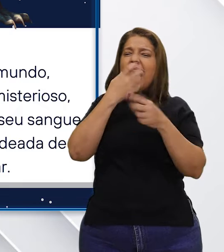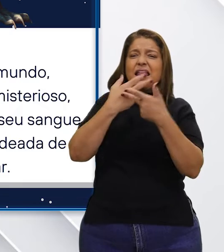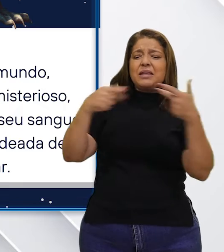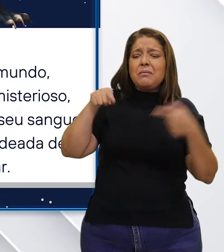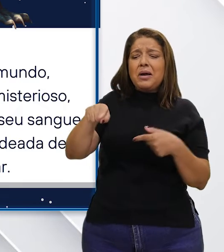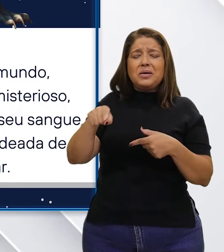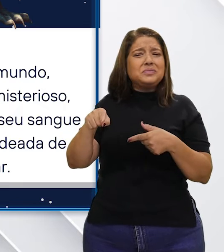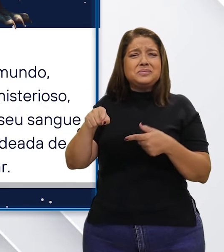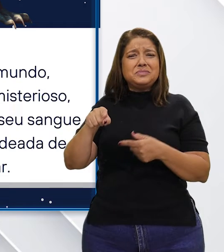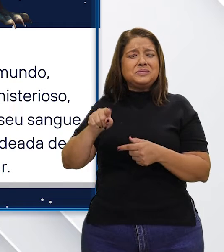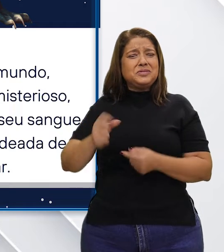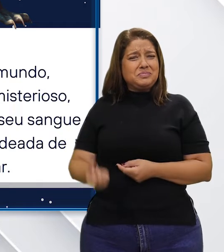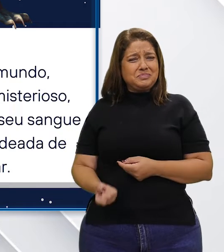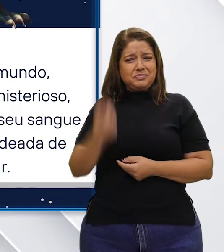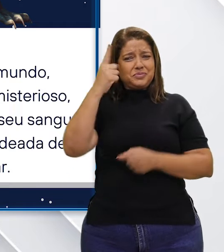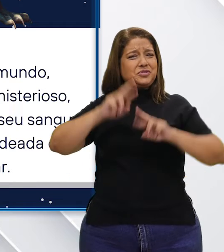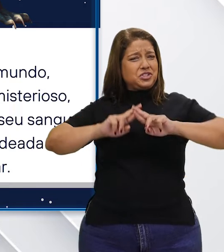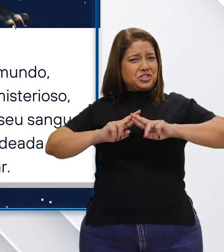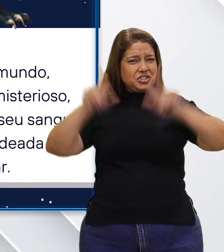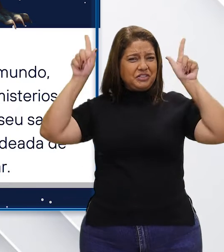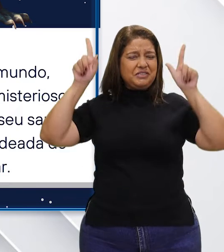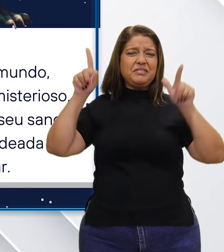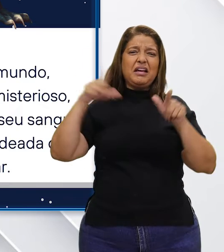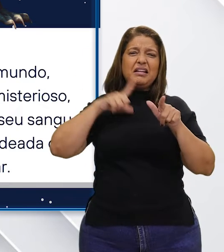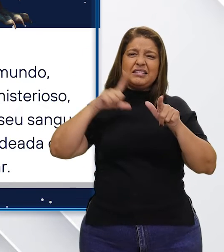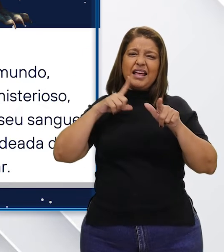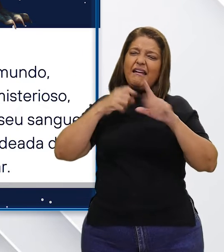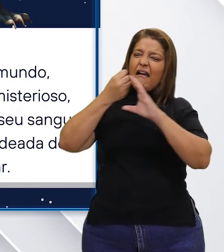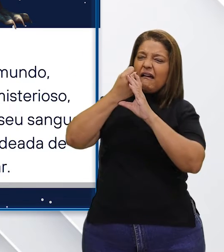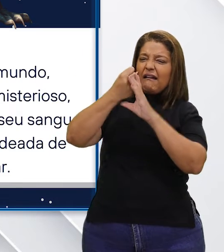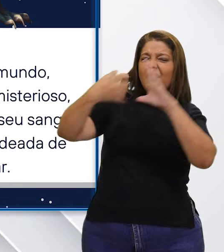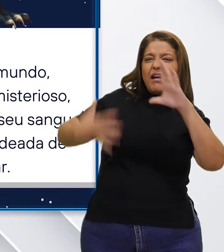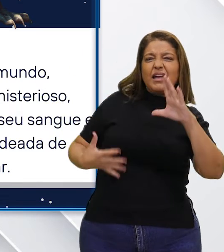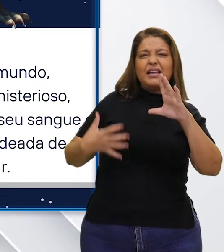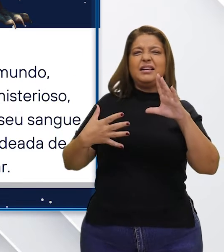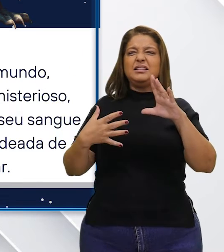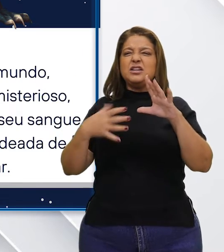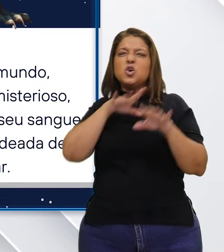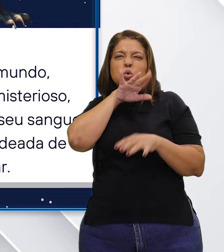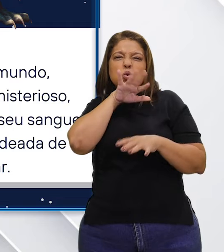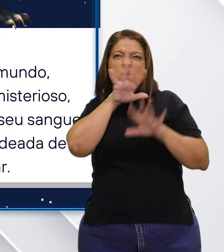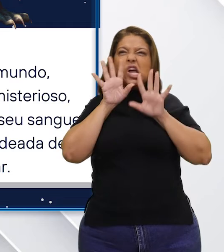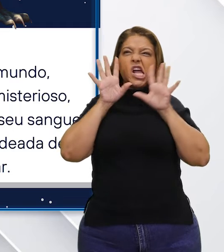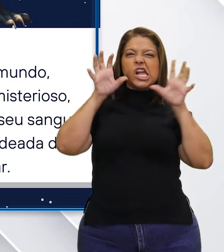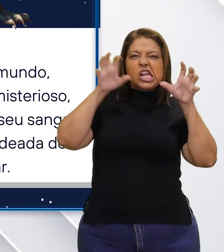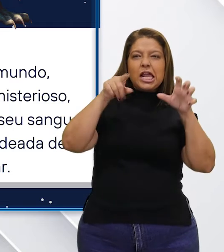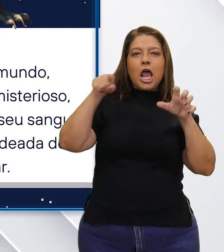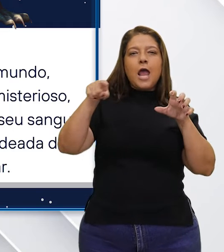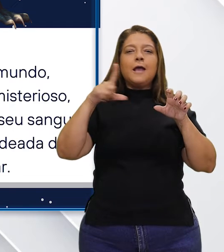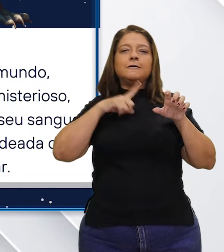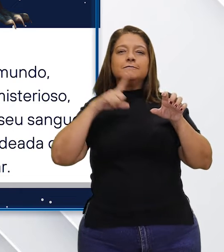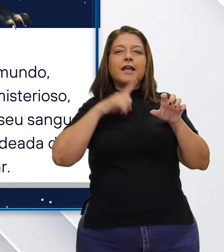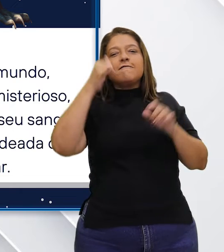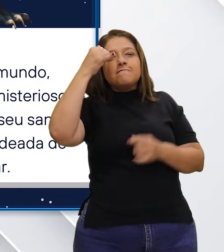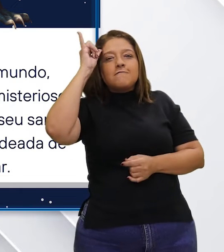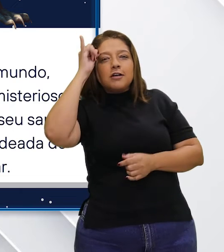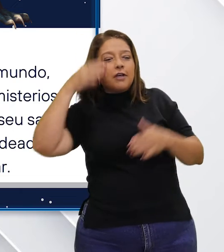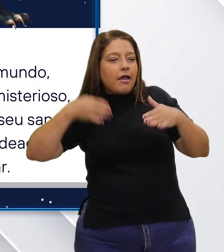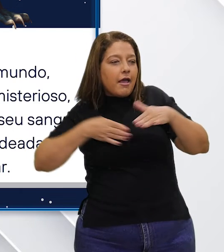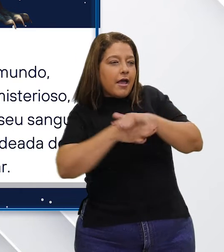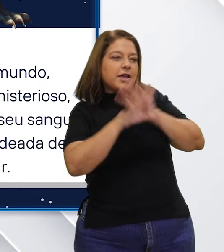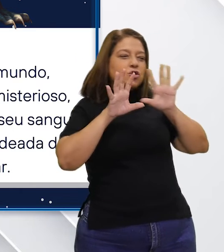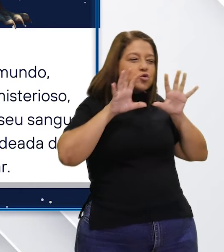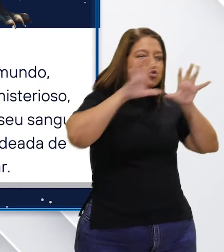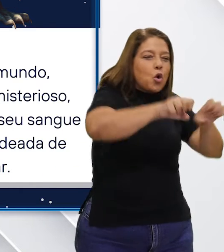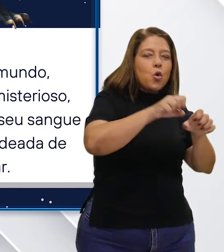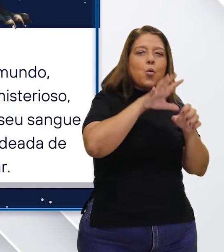como um animal misterioso, geralmente com aspecto reptiliano, que ataca animais de